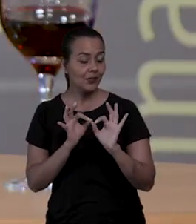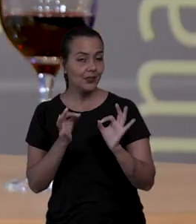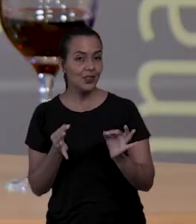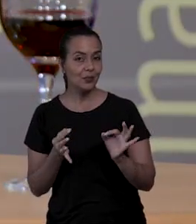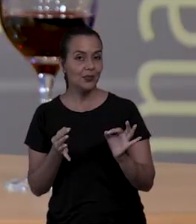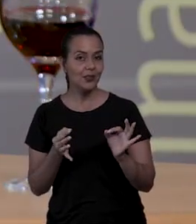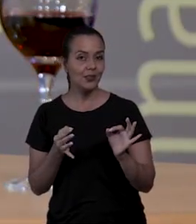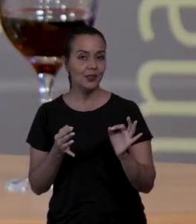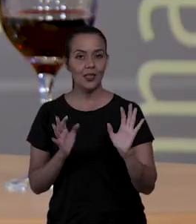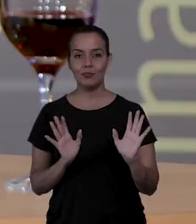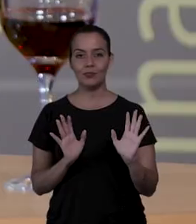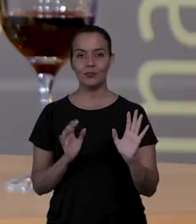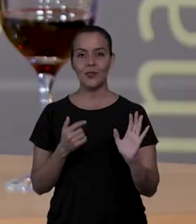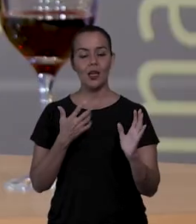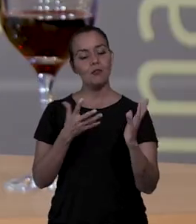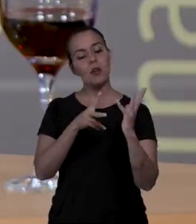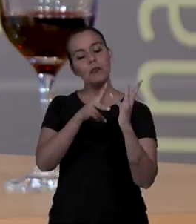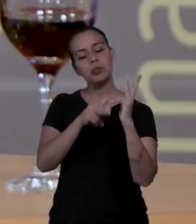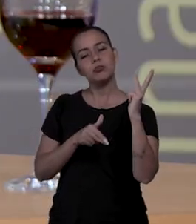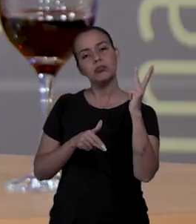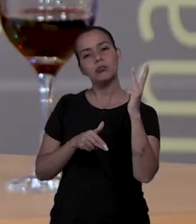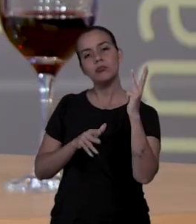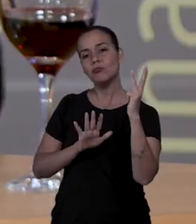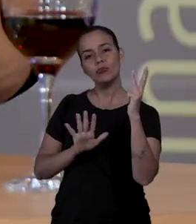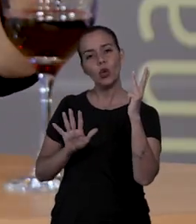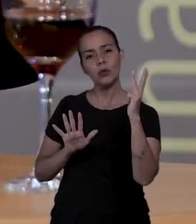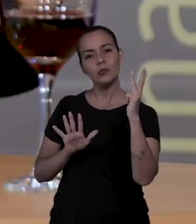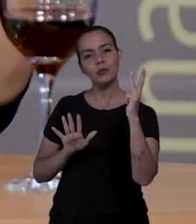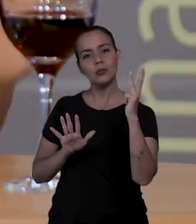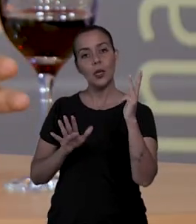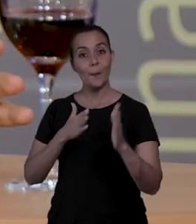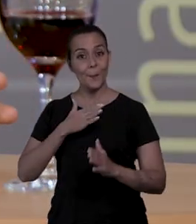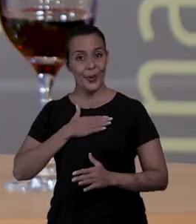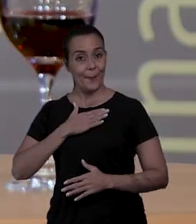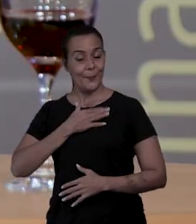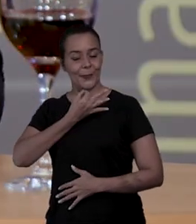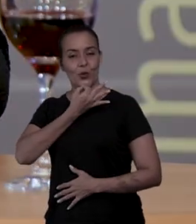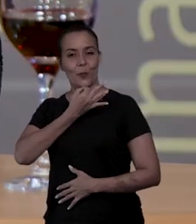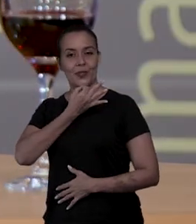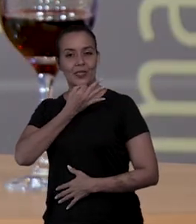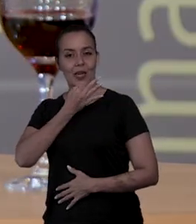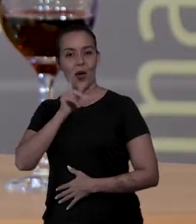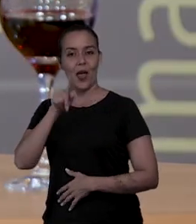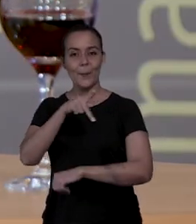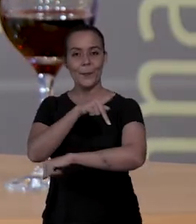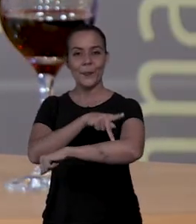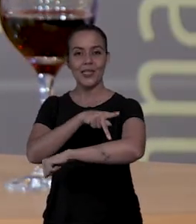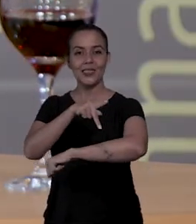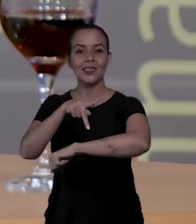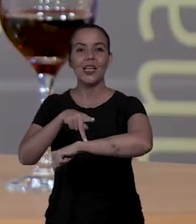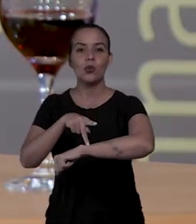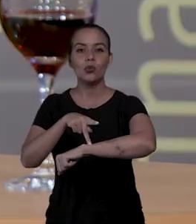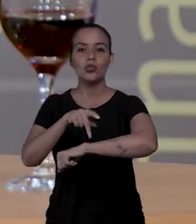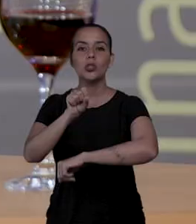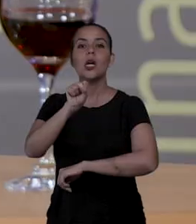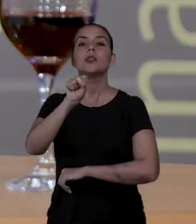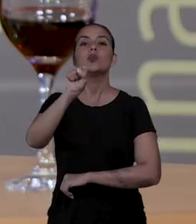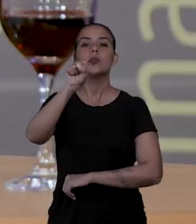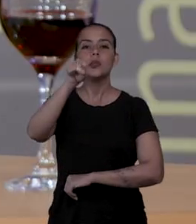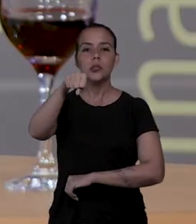lá e cortar a árvore e tal. Dizer não, né? Você vai, não, vamos cortar essa árvore. A poda, para mim, eu chamo